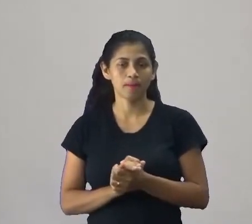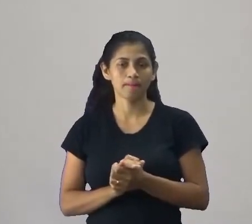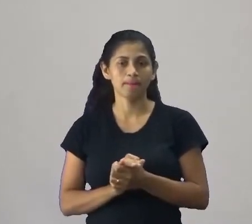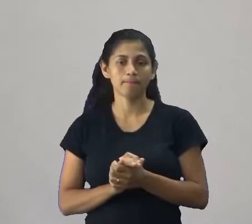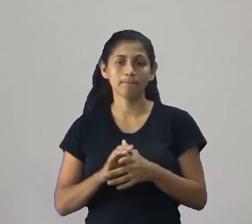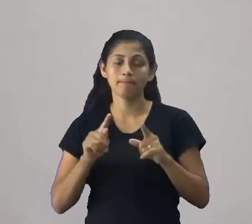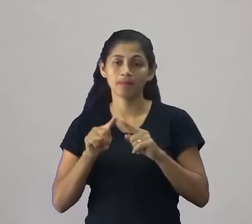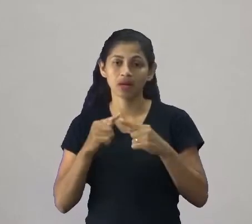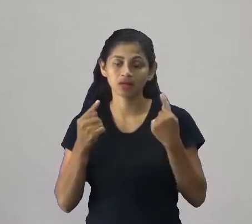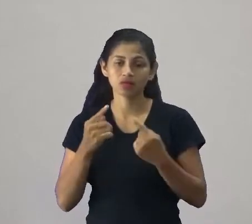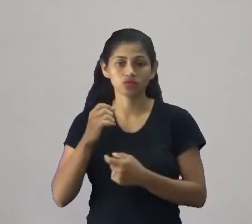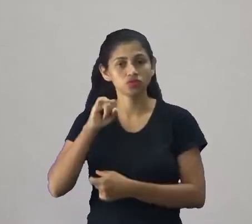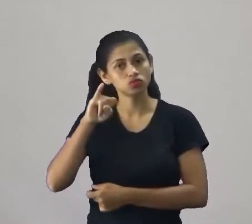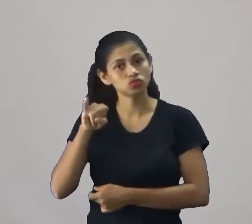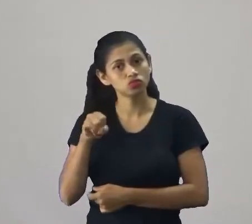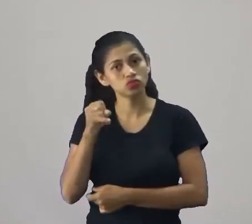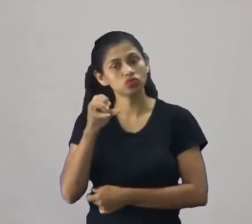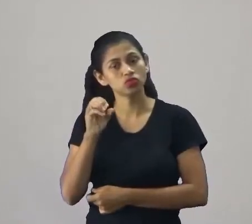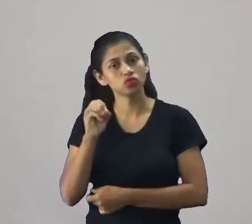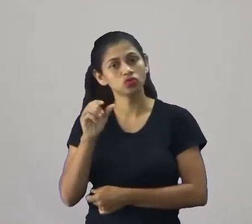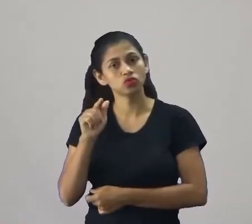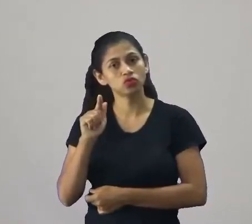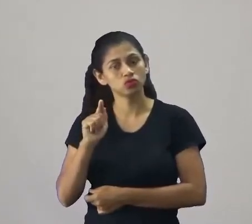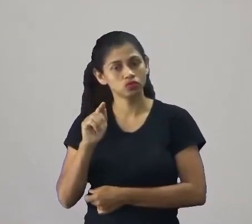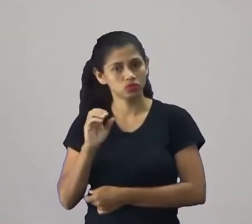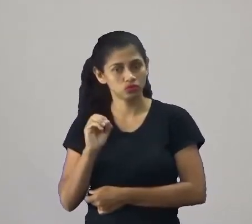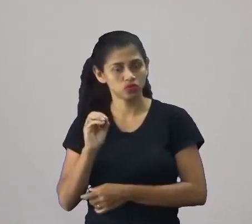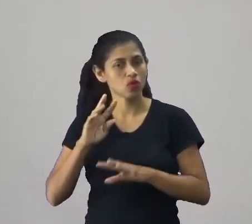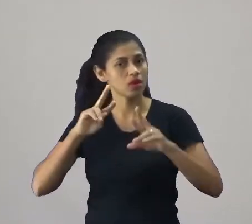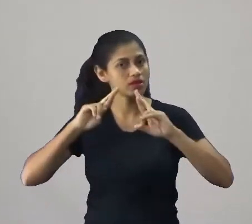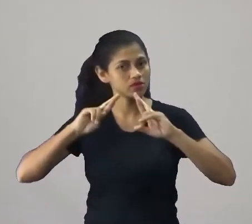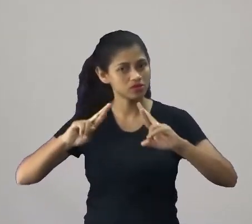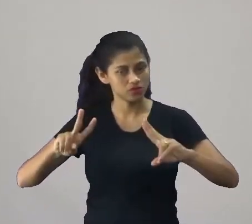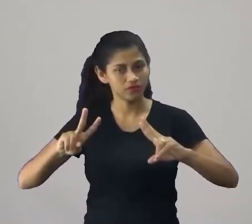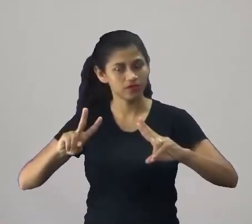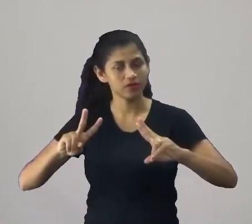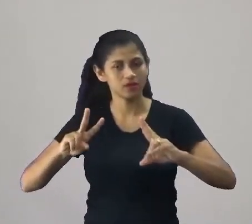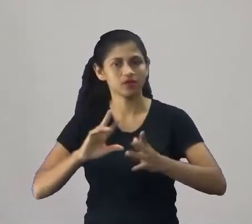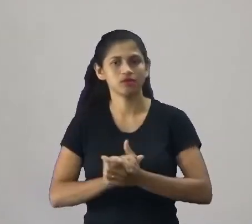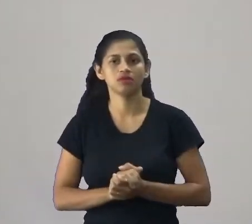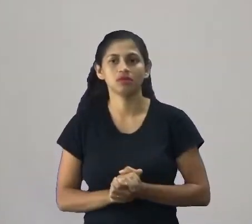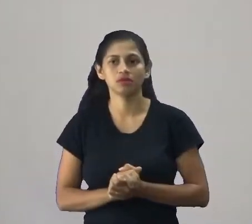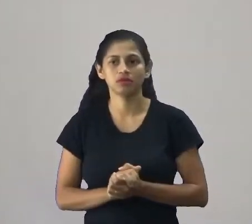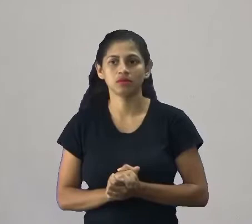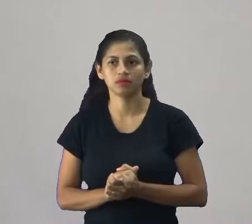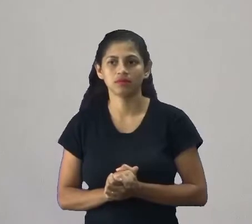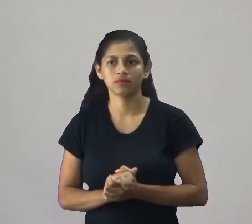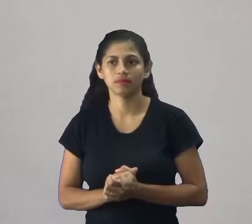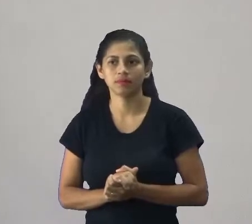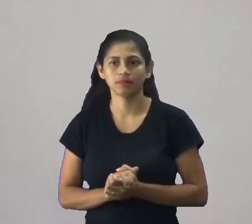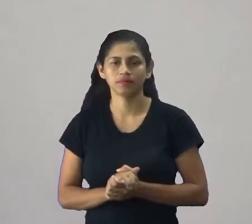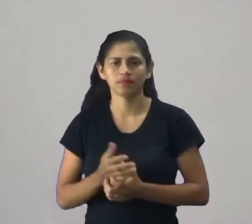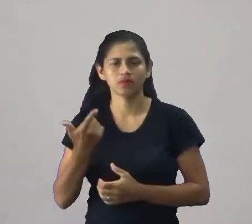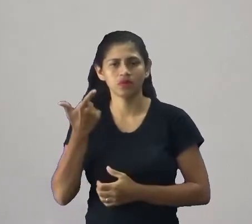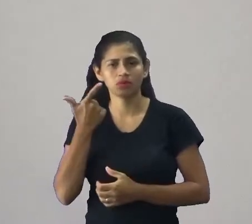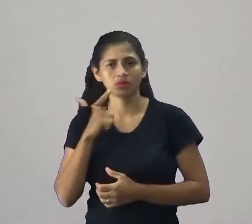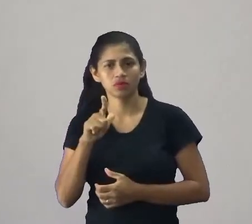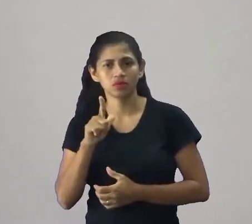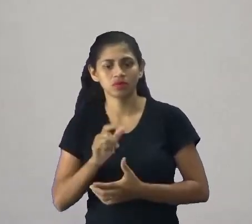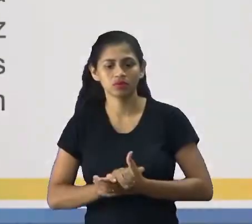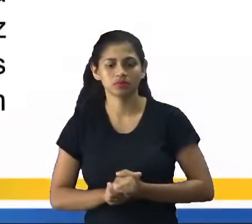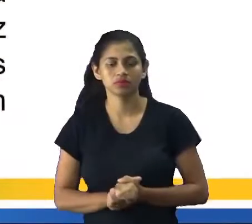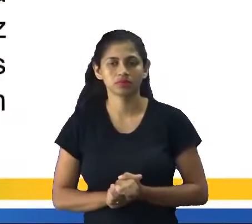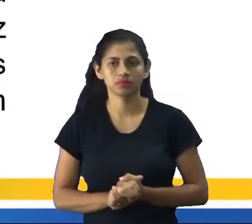o aspecto do jogo, porque é importante a gente diferenciar jogo de brincadeira. Vamos aqui ver se vocês conseguem ir absorvendo